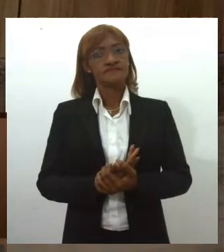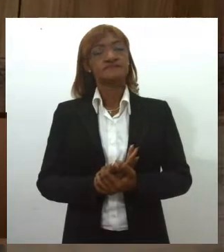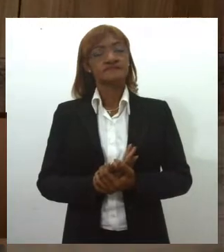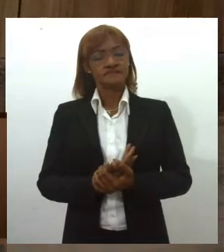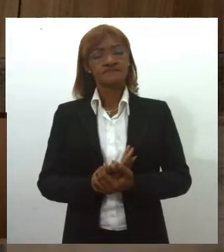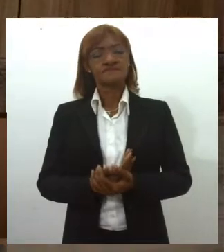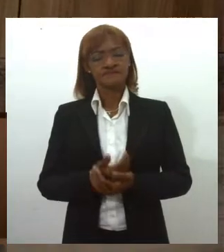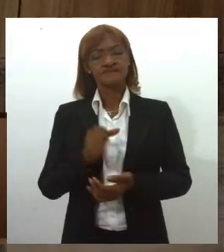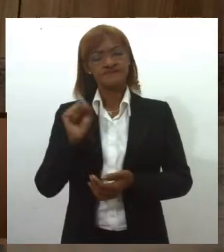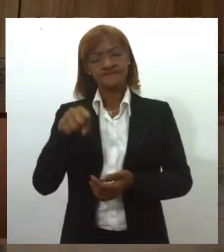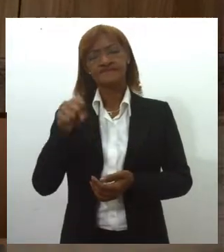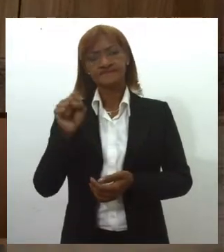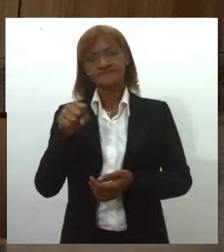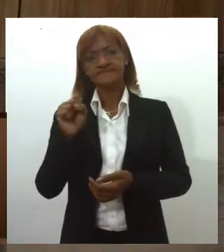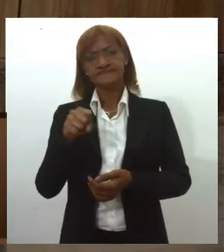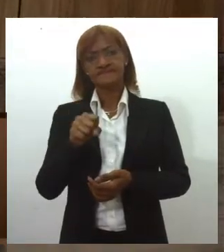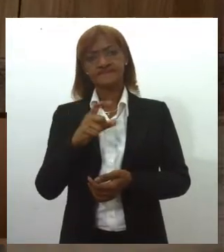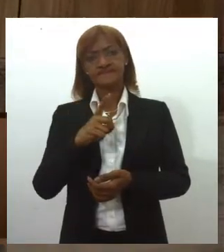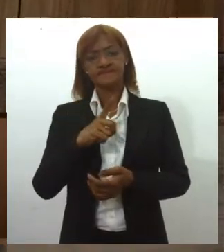Existe sim, Sara.